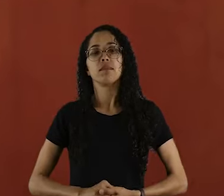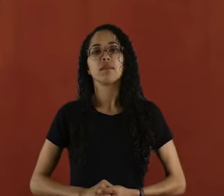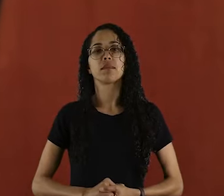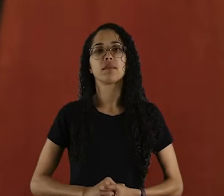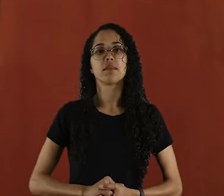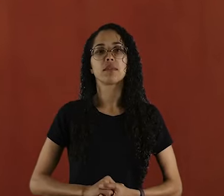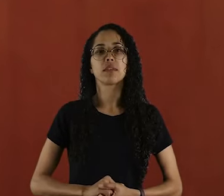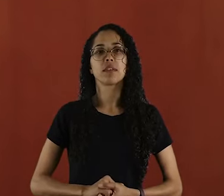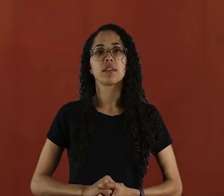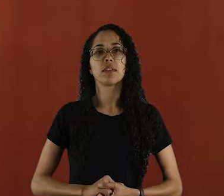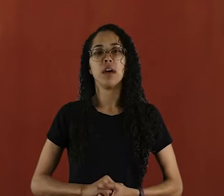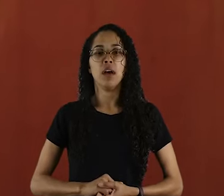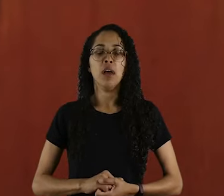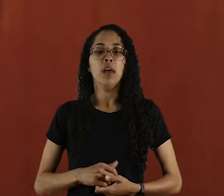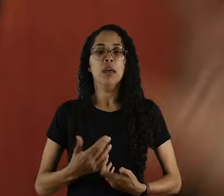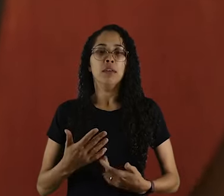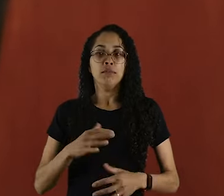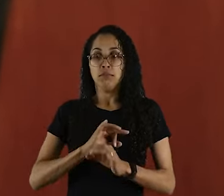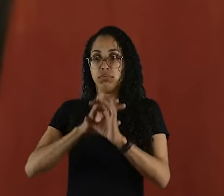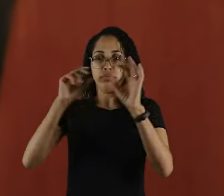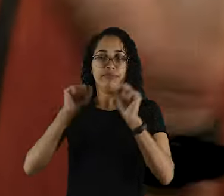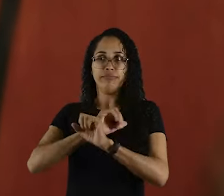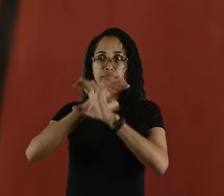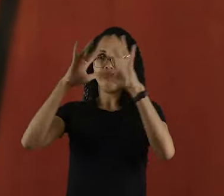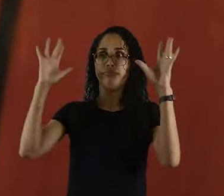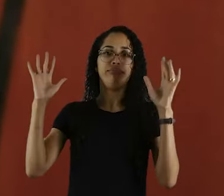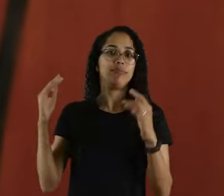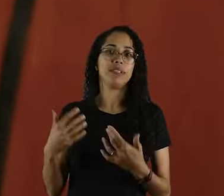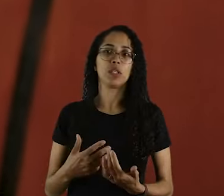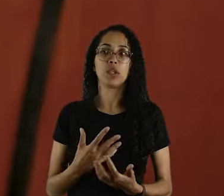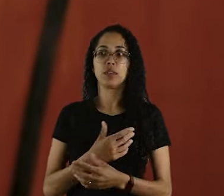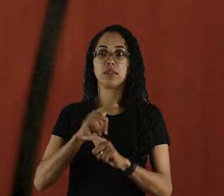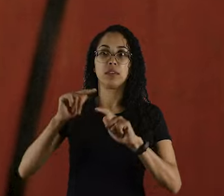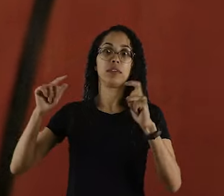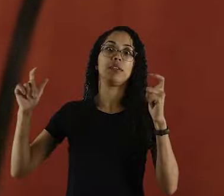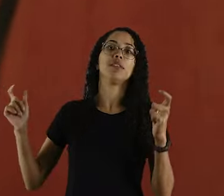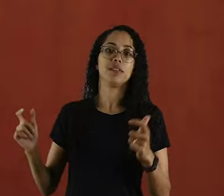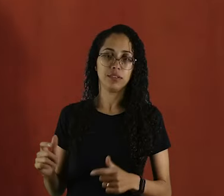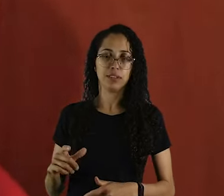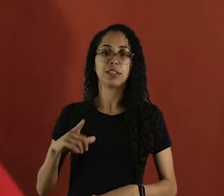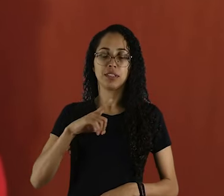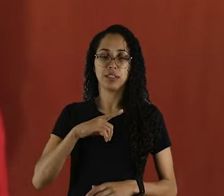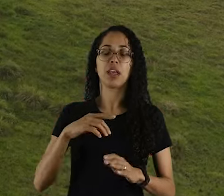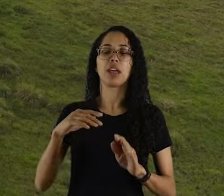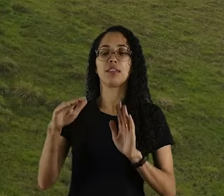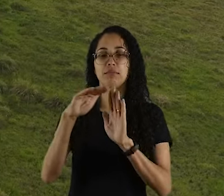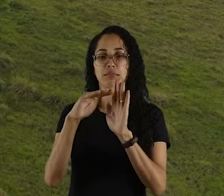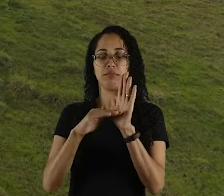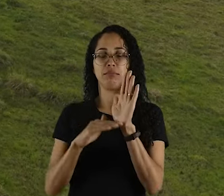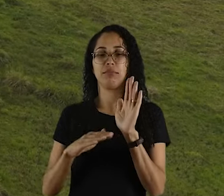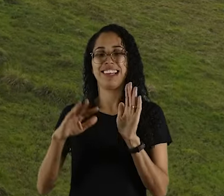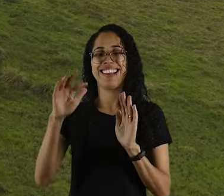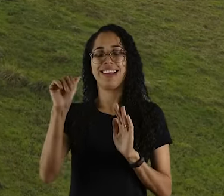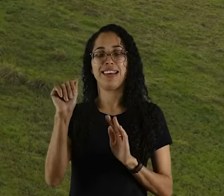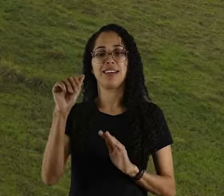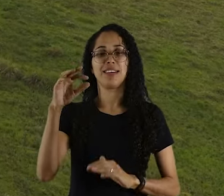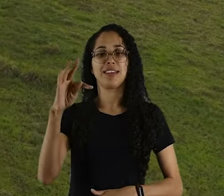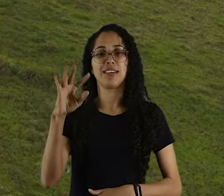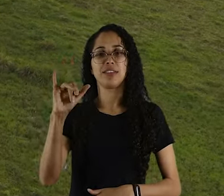é uma coisa muito abrangente, é muito, muito gigante. Muitos ativos.